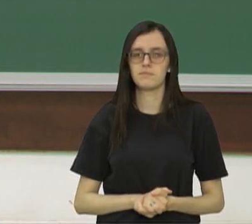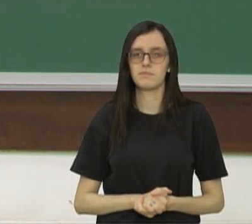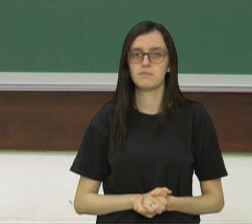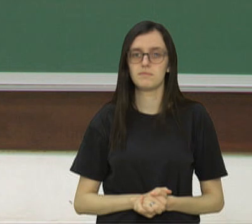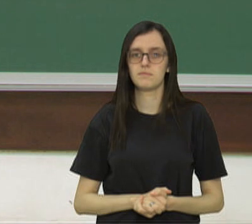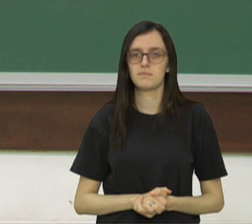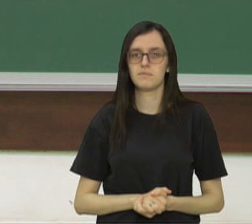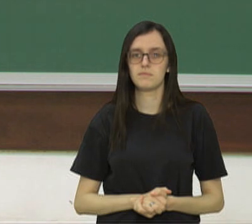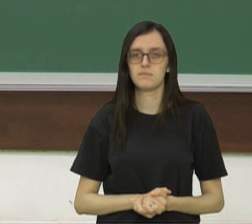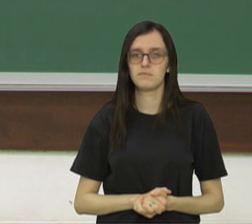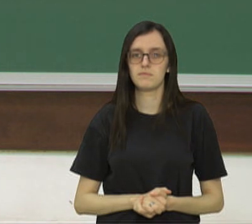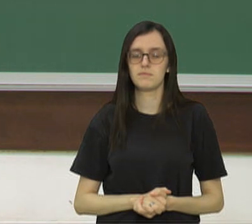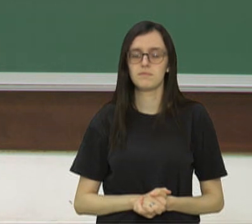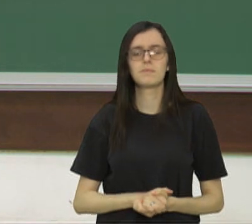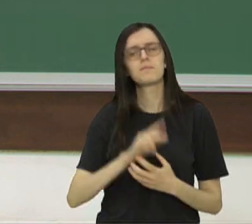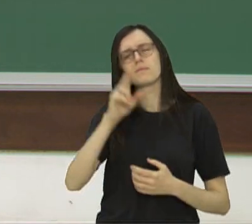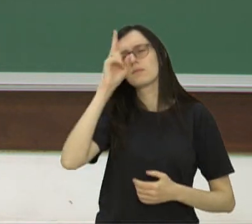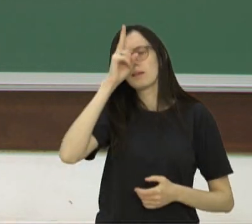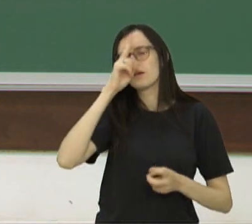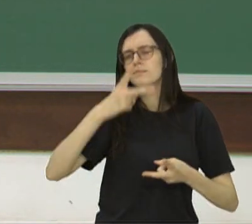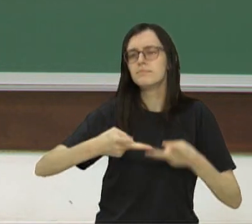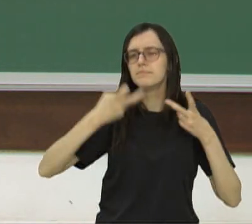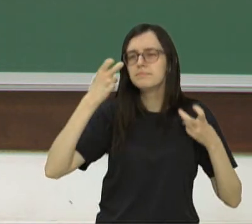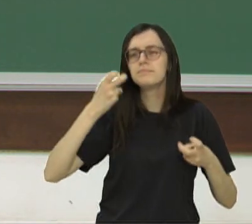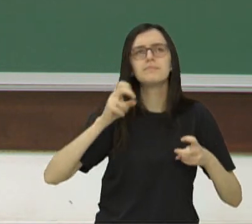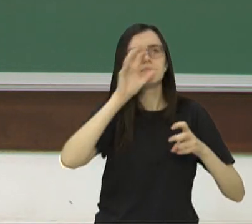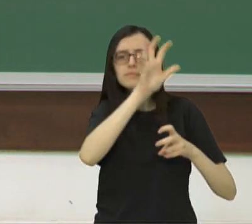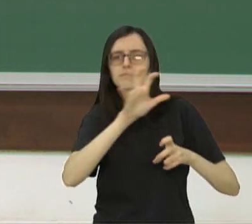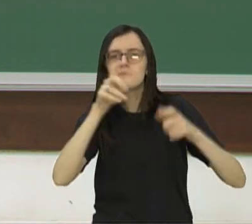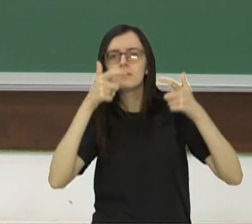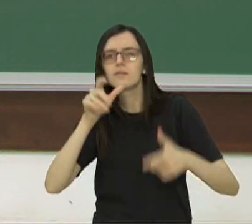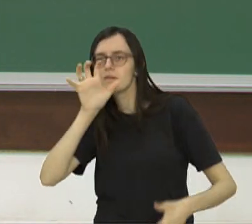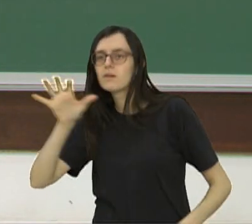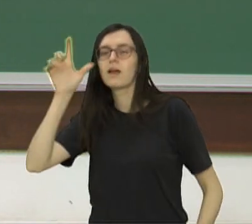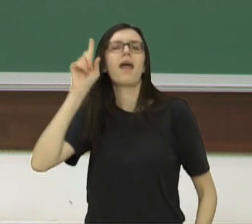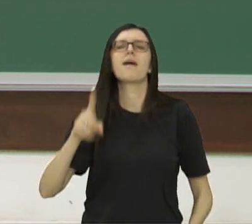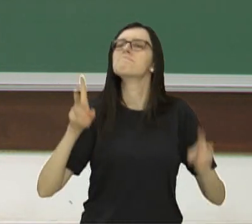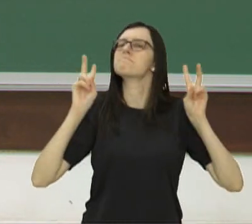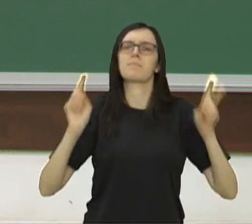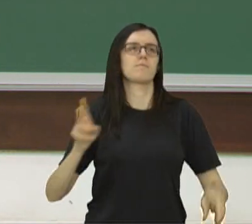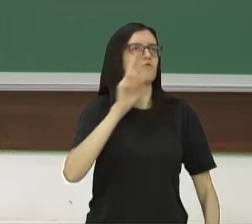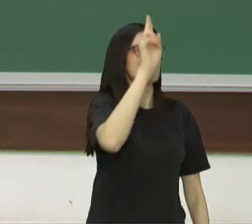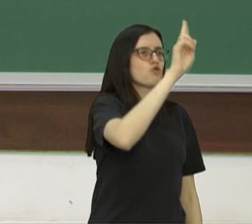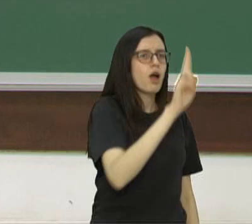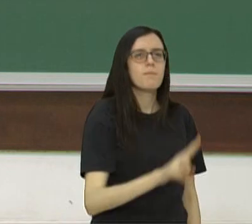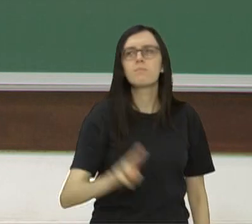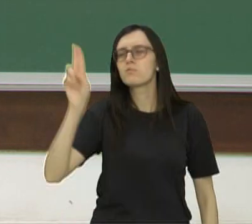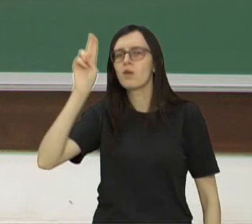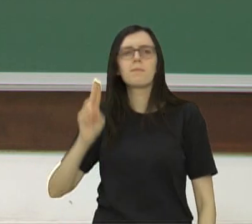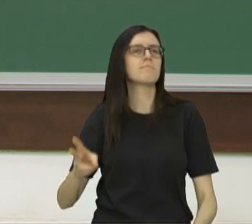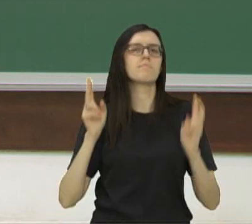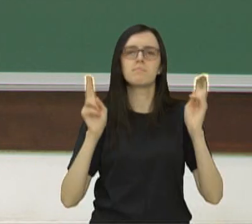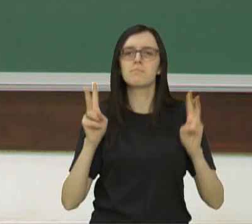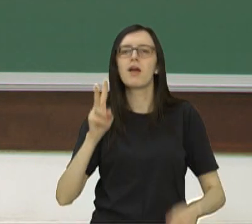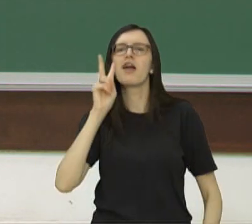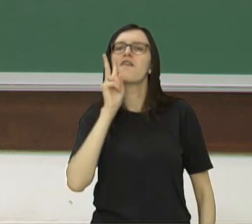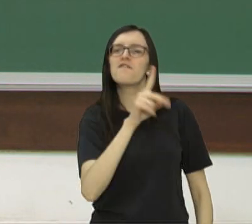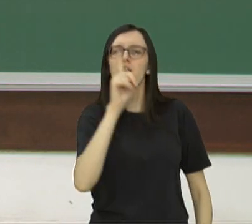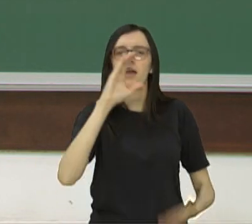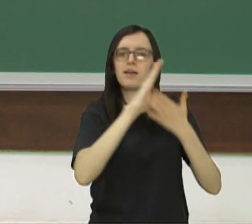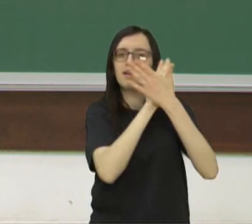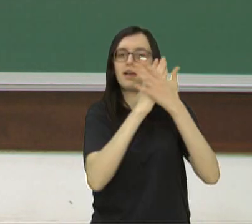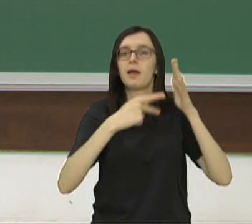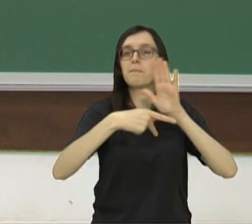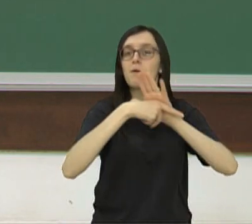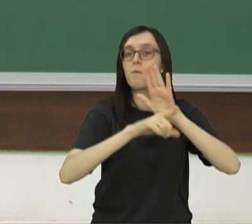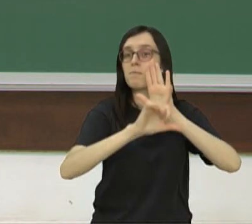Então, só para lembrar, né, repare que os nomes das mesorregiões são as mesmas, né? Então, tanto lá na divisão